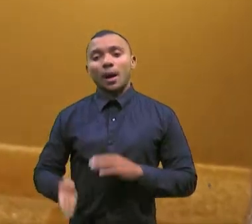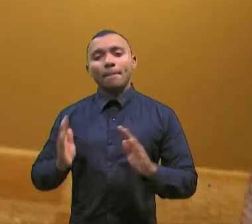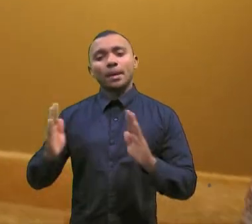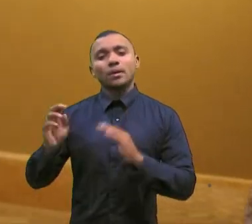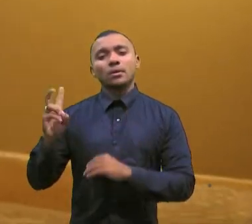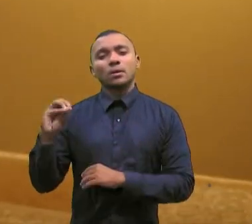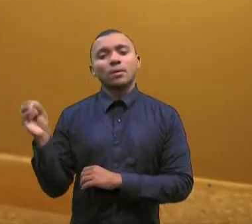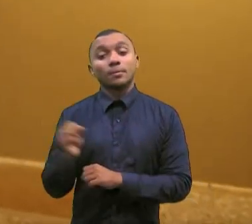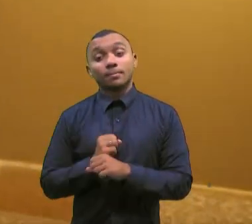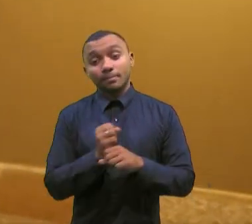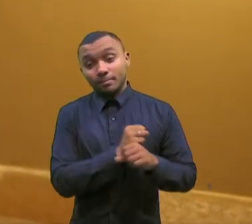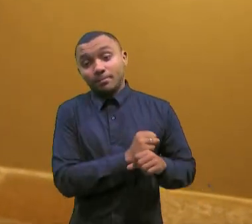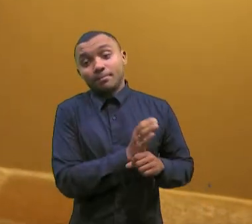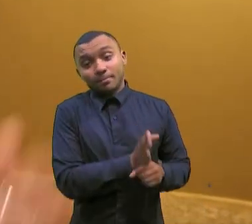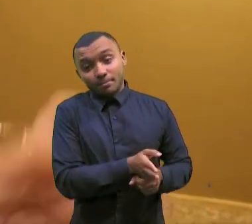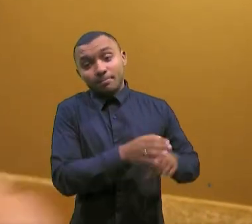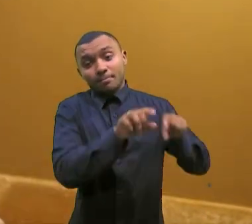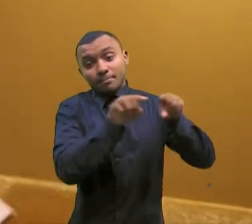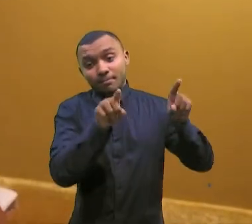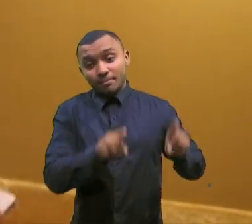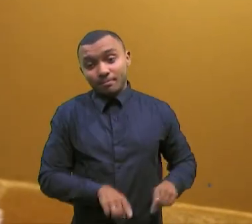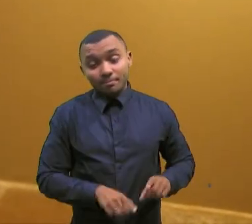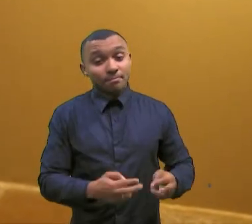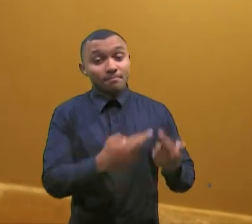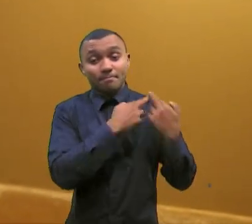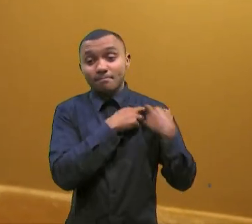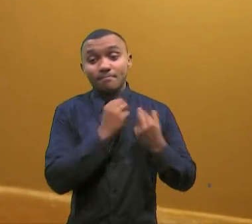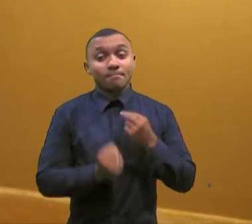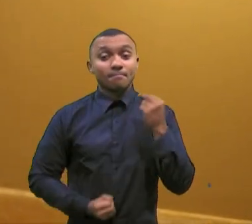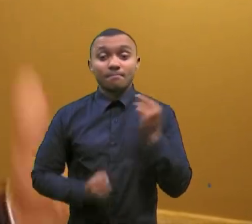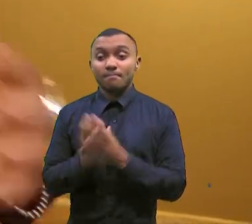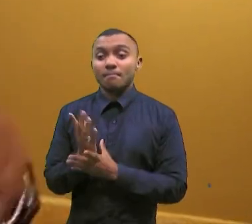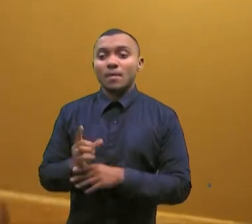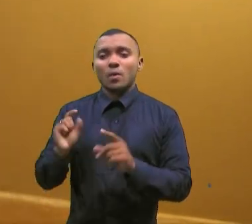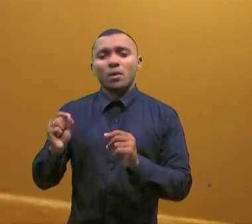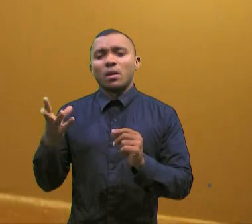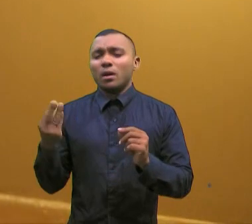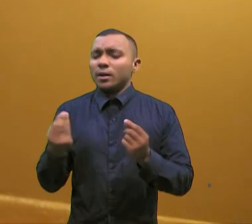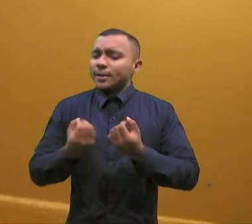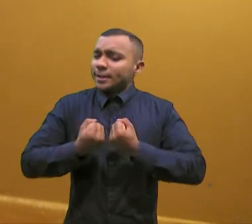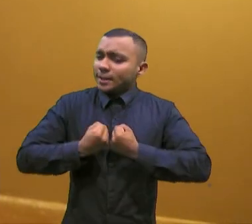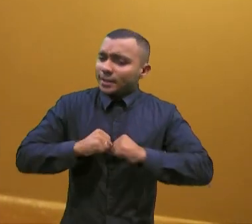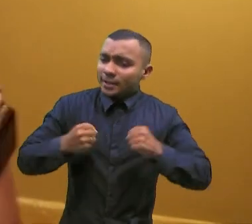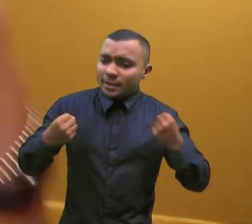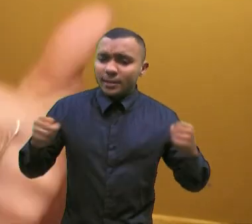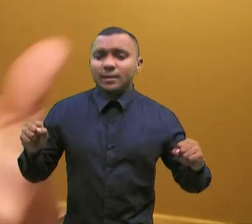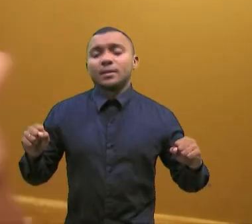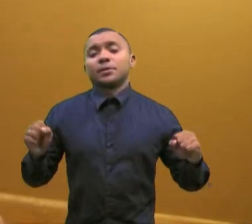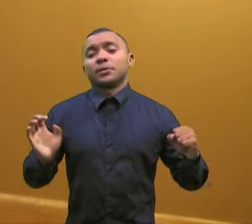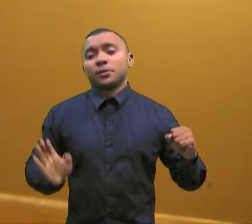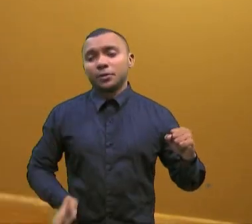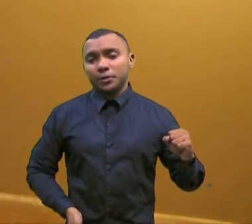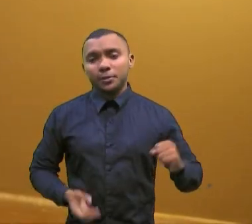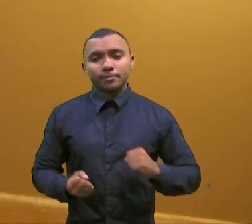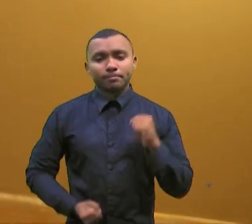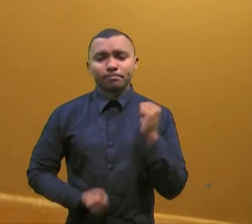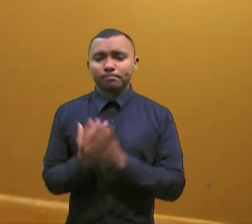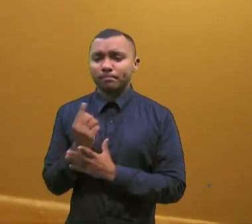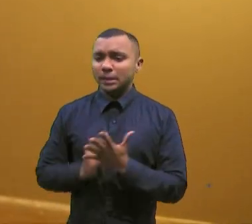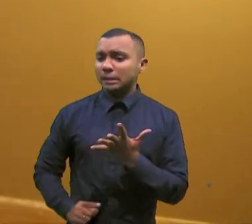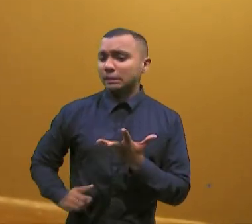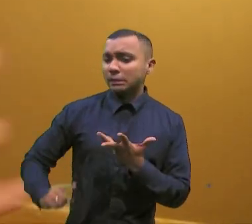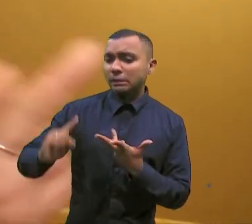de trajetória, né? Então, né? 50 anos ele produziu, tem uma produção extensa, né? Eu diria, ele é instalação, é óleo